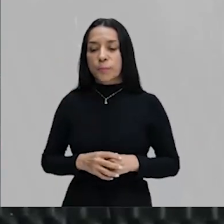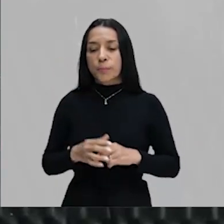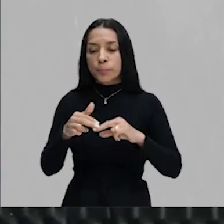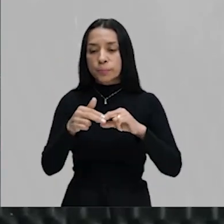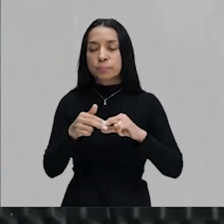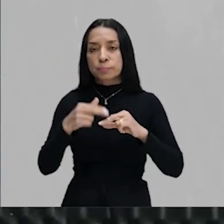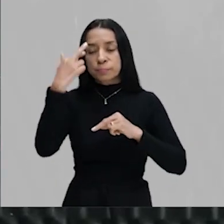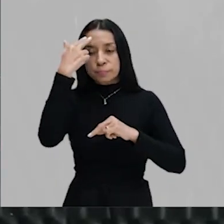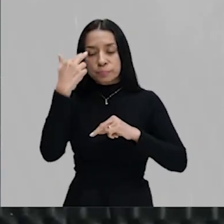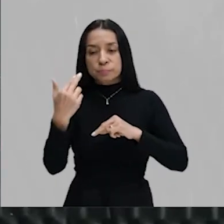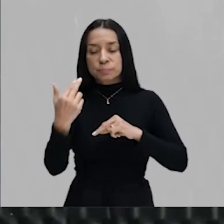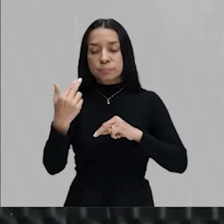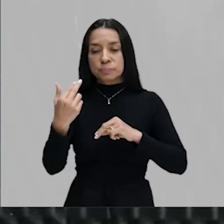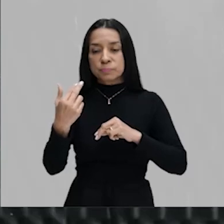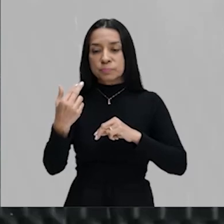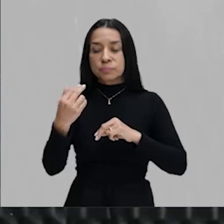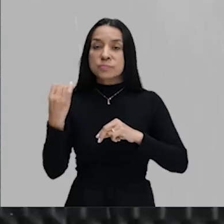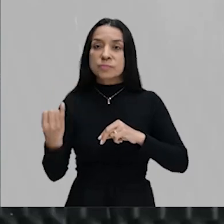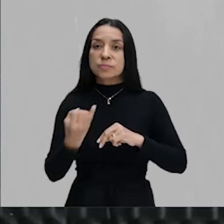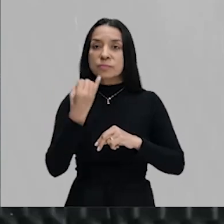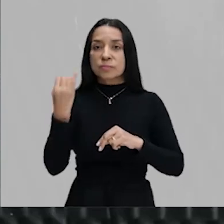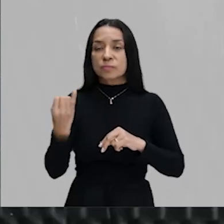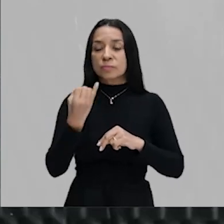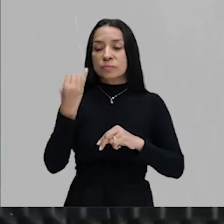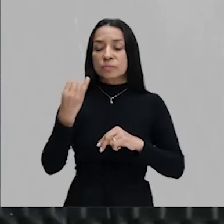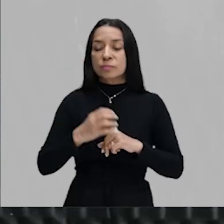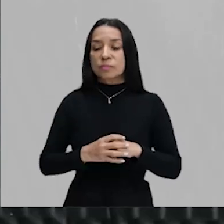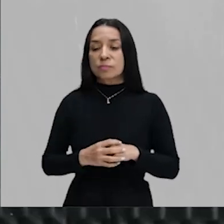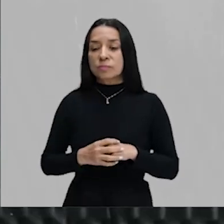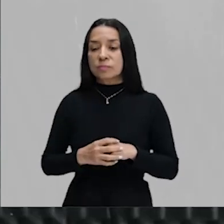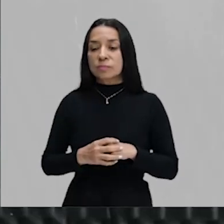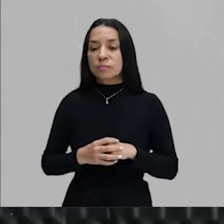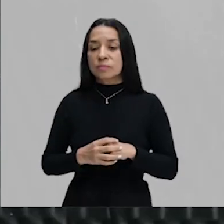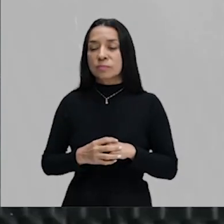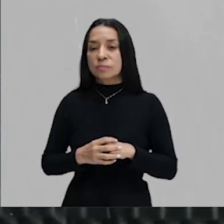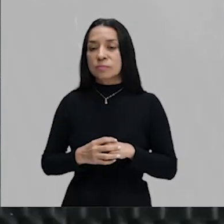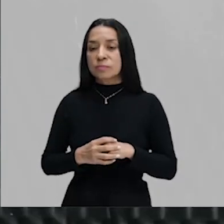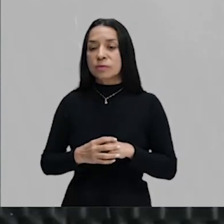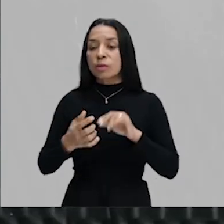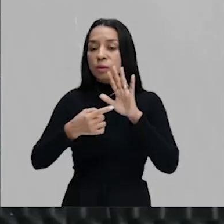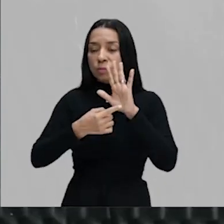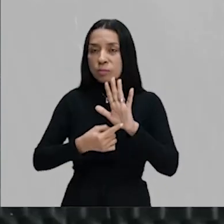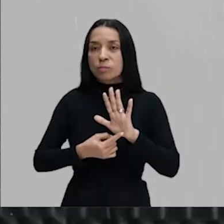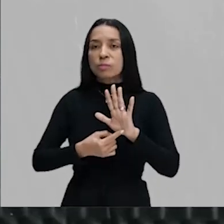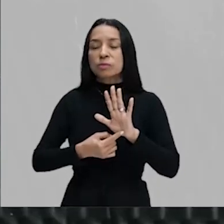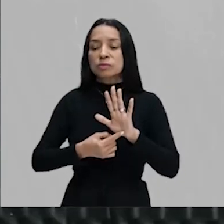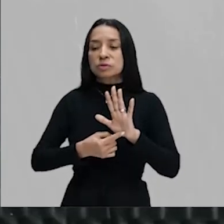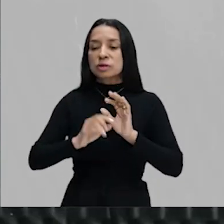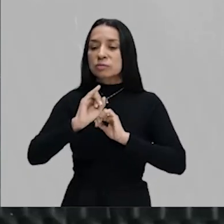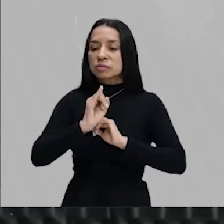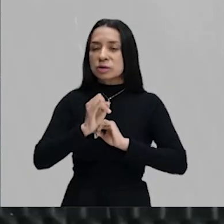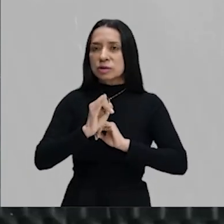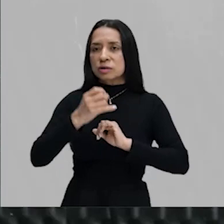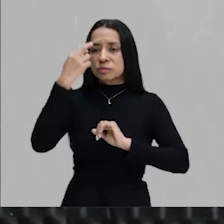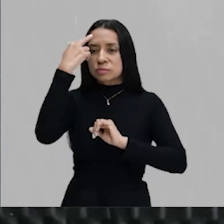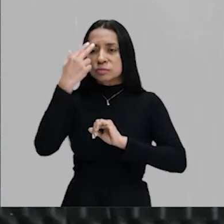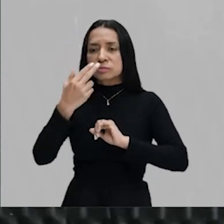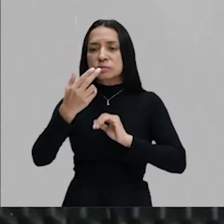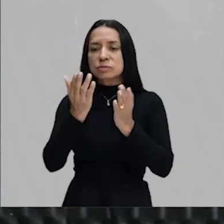a história é importante tratar os relatos históricos da Bíblia com certas